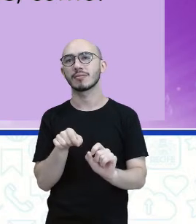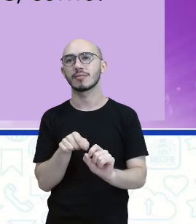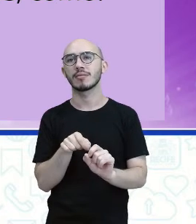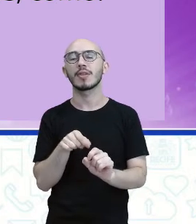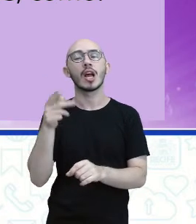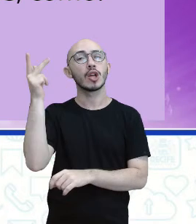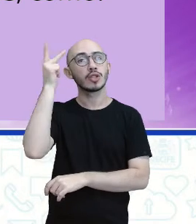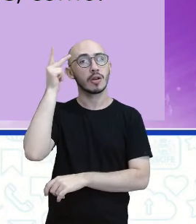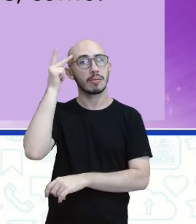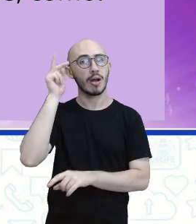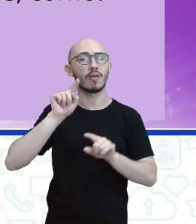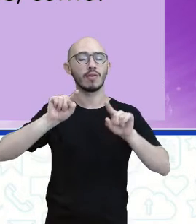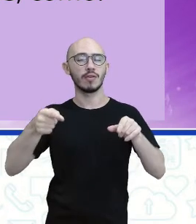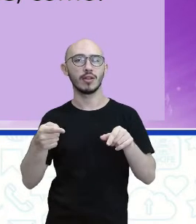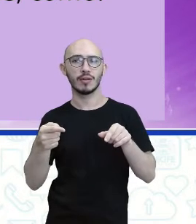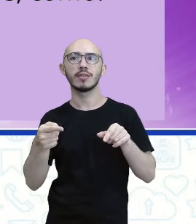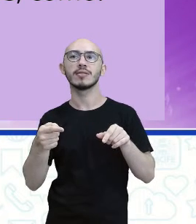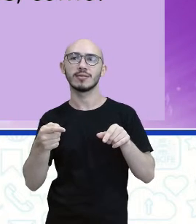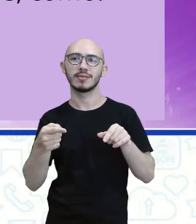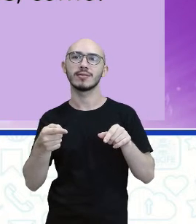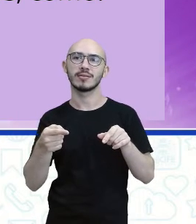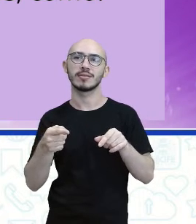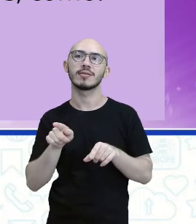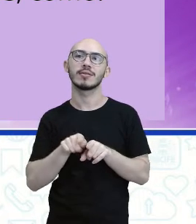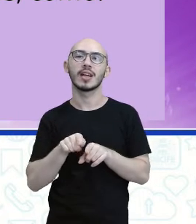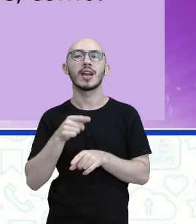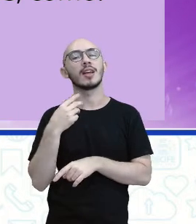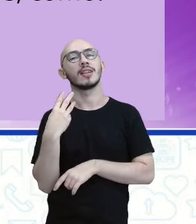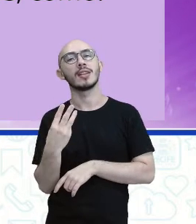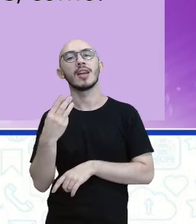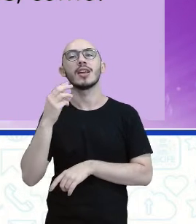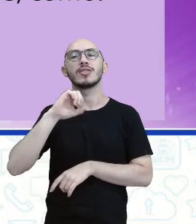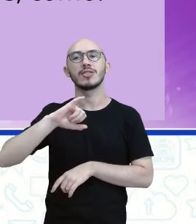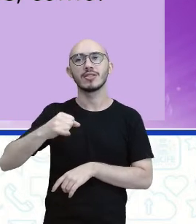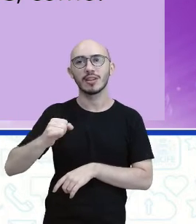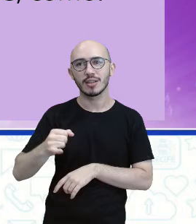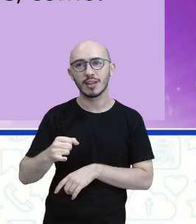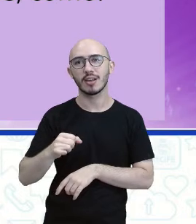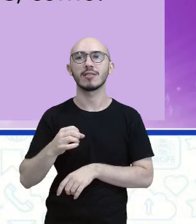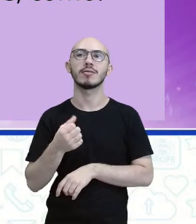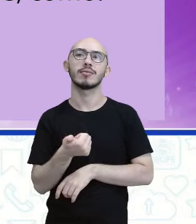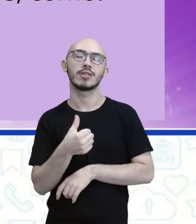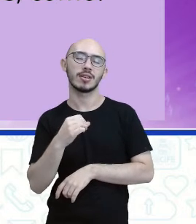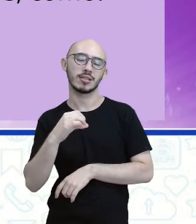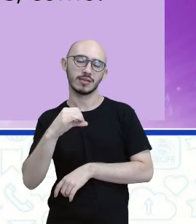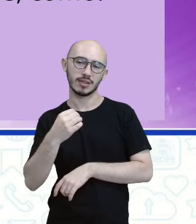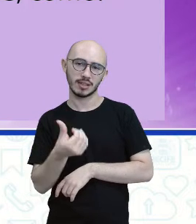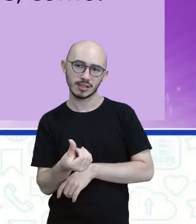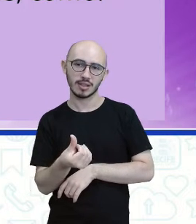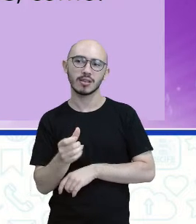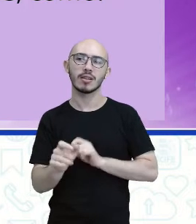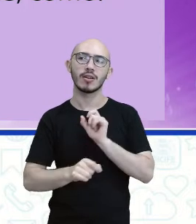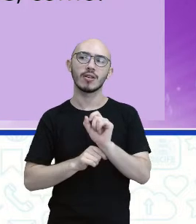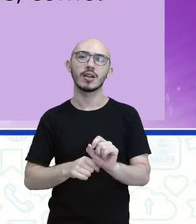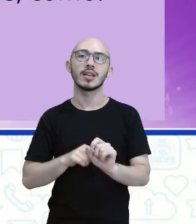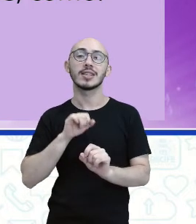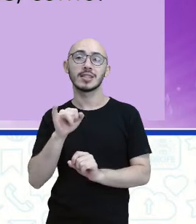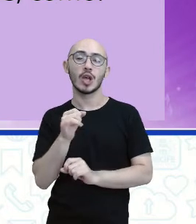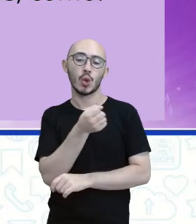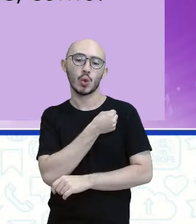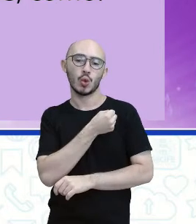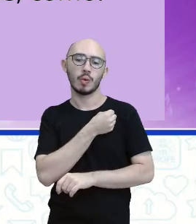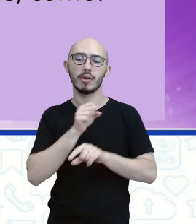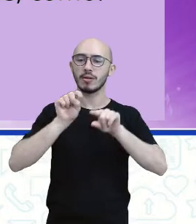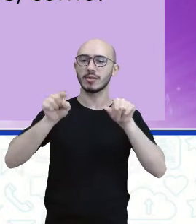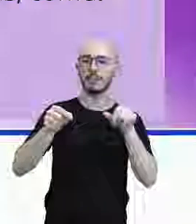A vírgula é colocada após o substantivo. Então, já nos casos que a gente precisa isolar o número,